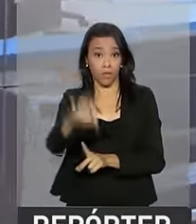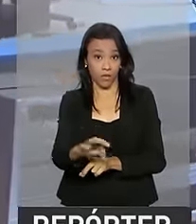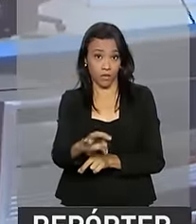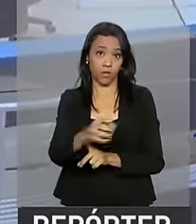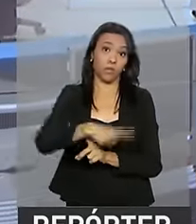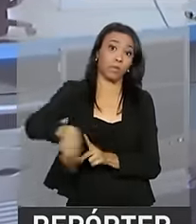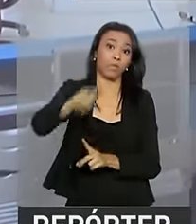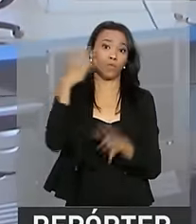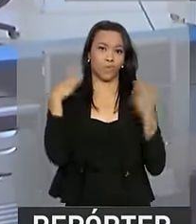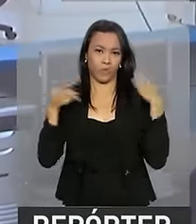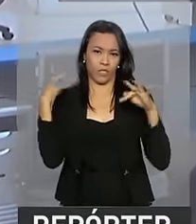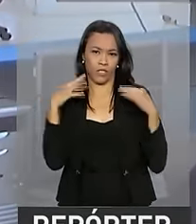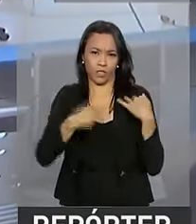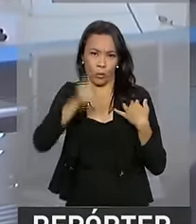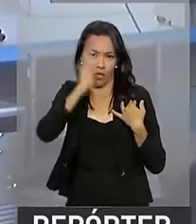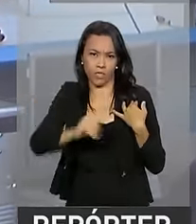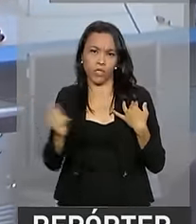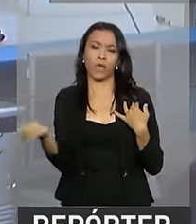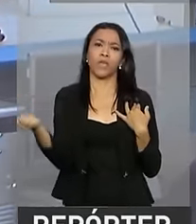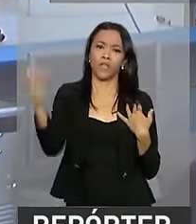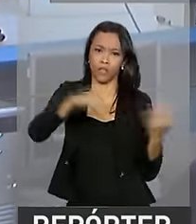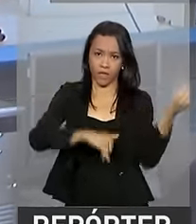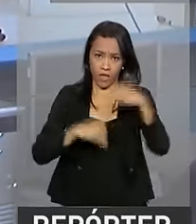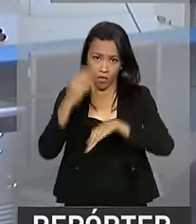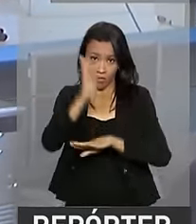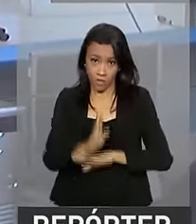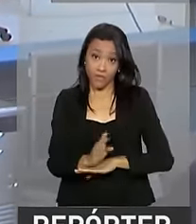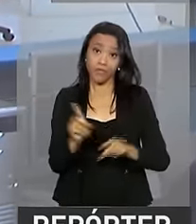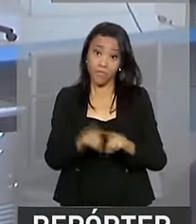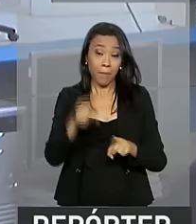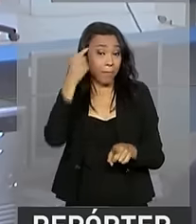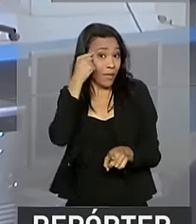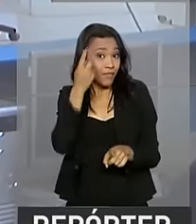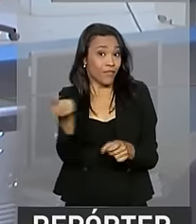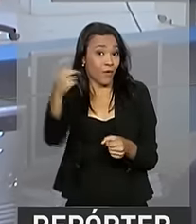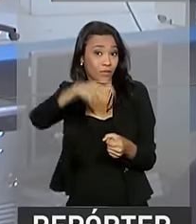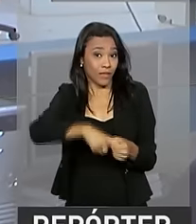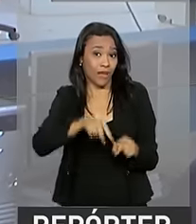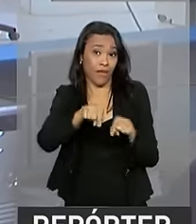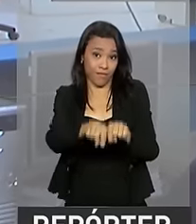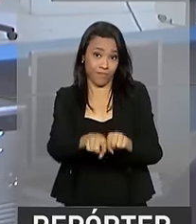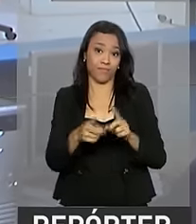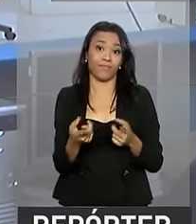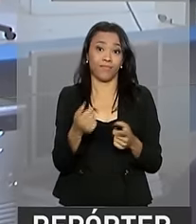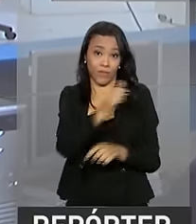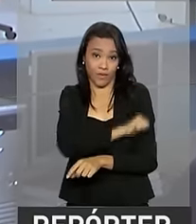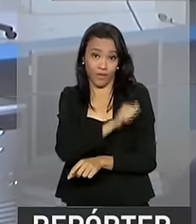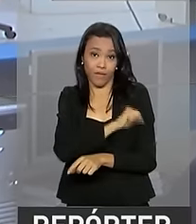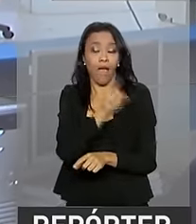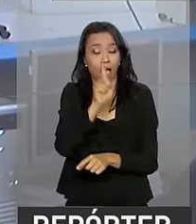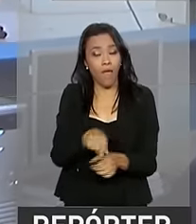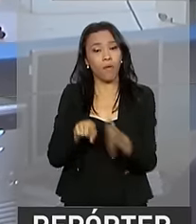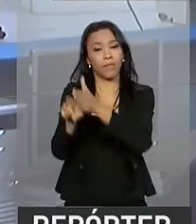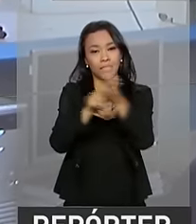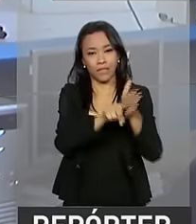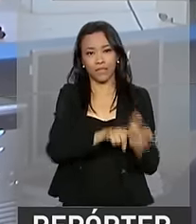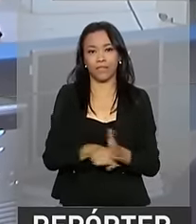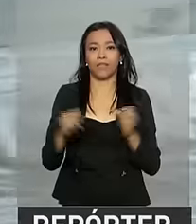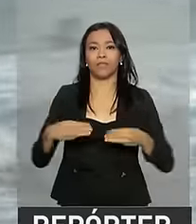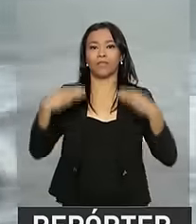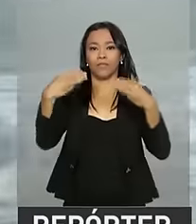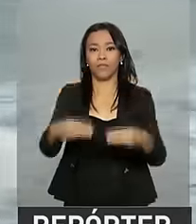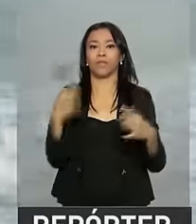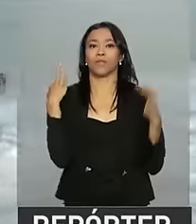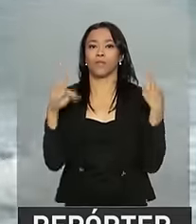brasileiros estrangeiros que foram ao Rio de Janeiro para ver os jogos já pensam em voltar é o que mostra uma pesquisa do Ministério do